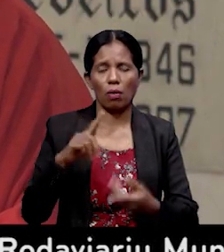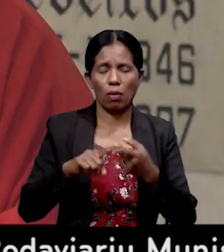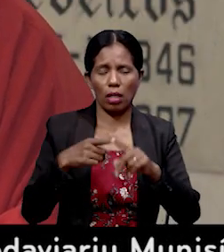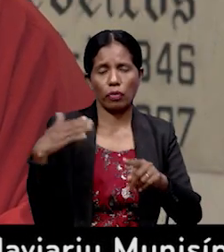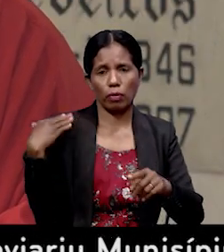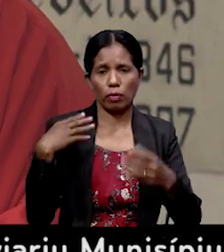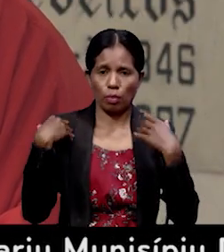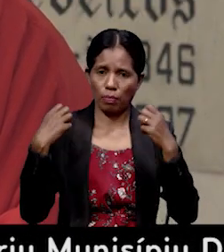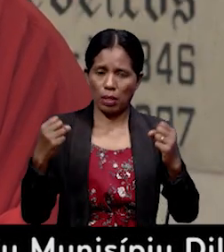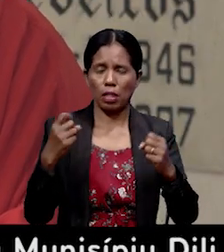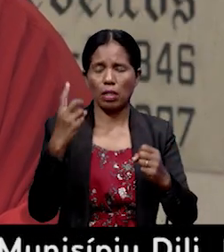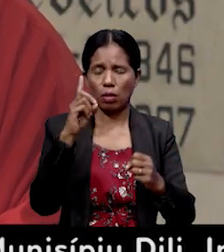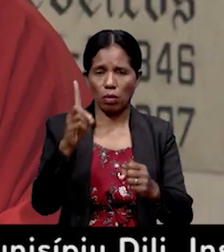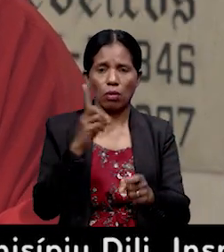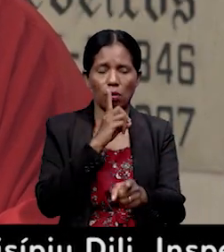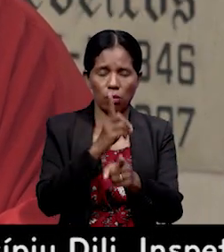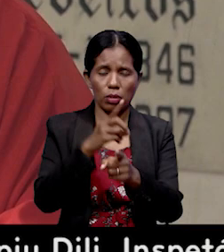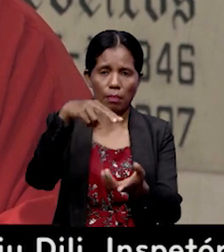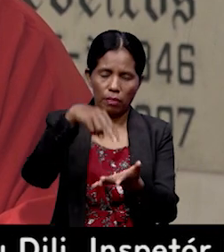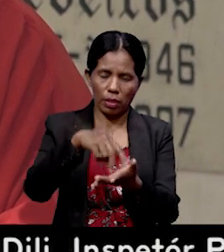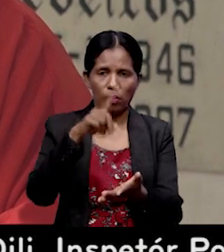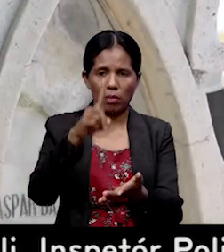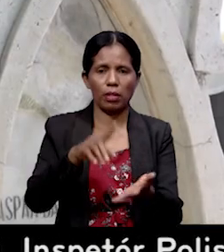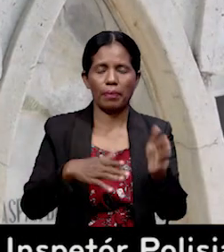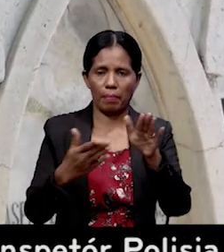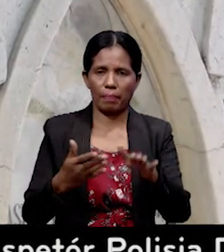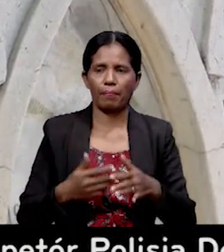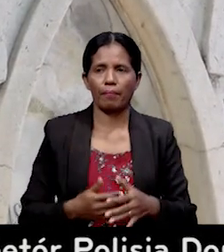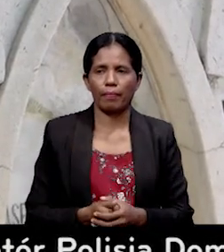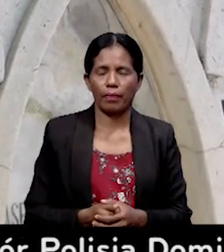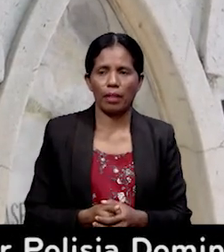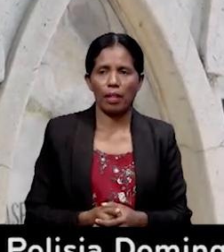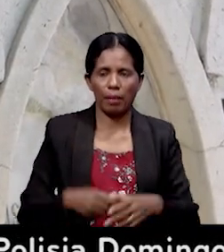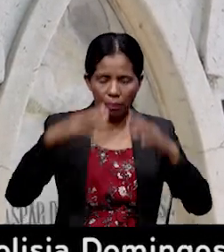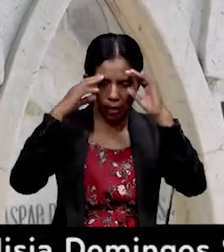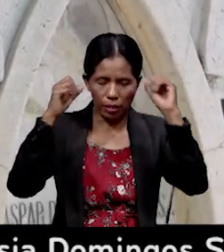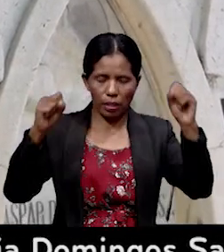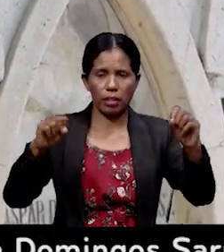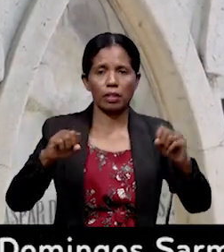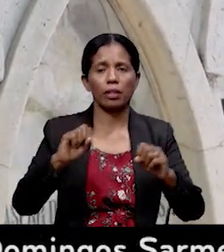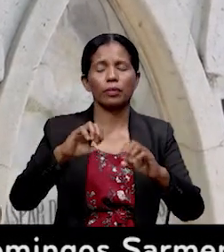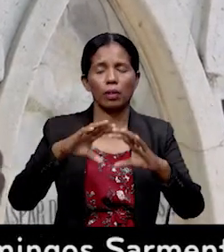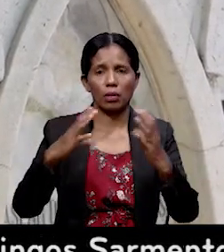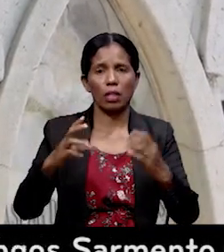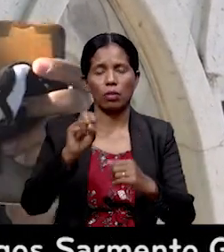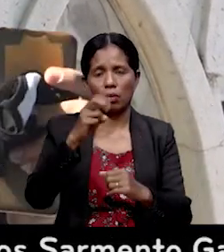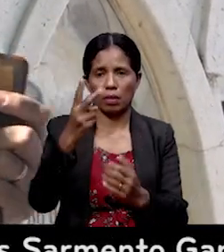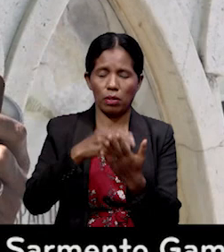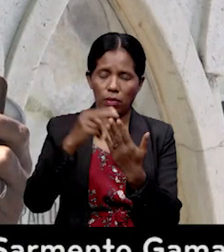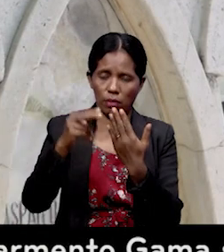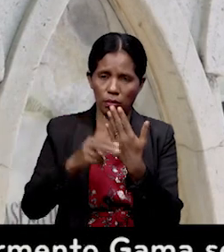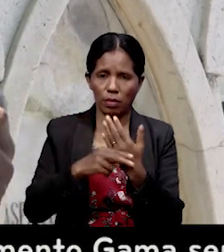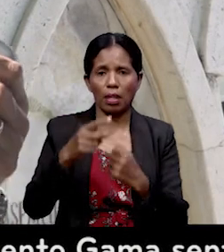América hoje, se peito e mate. Além de ne presidente comitê 12 de novembro, Gregório